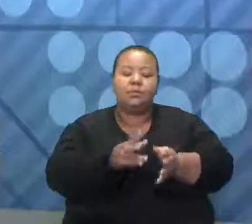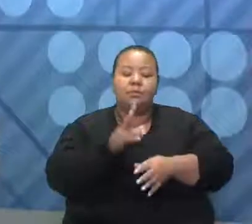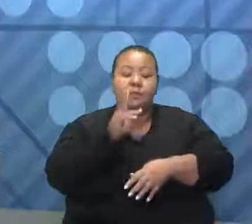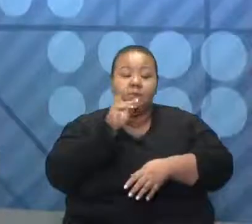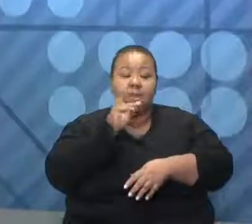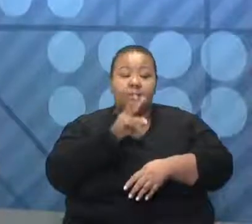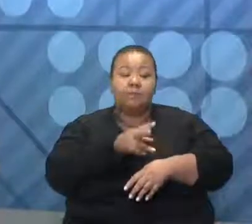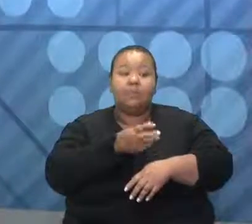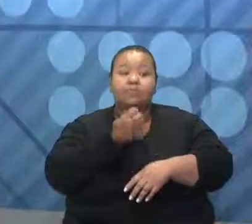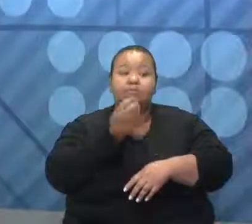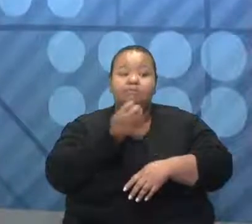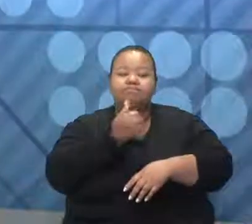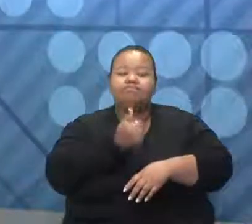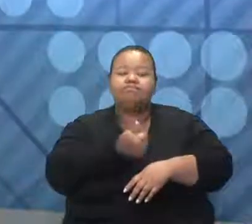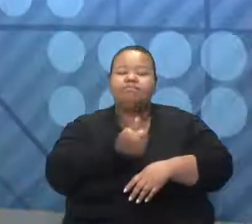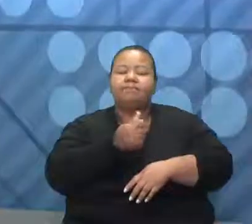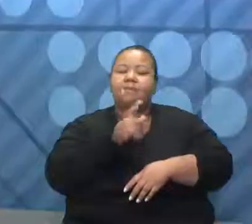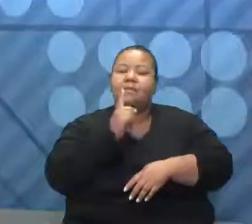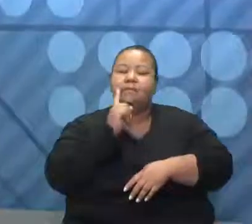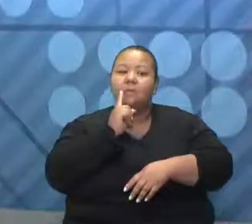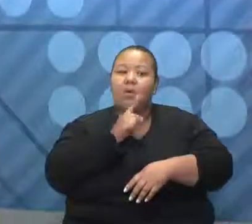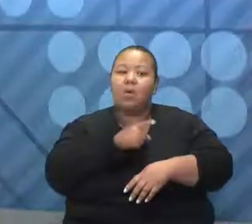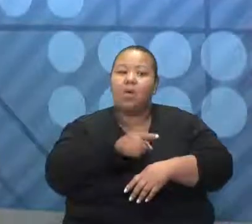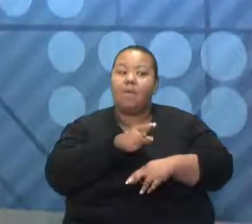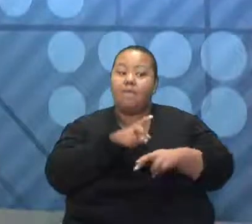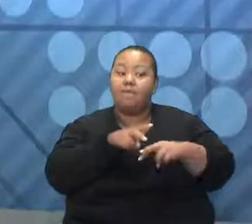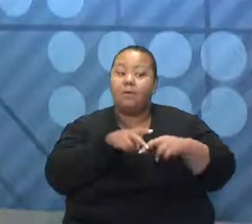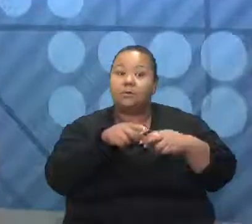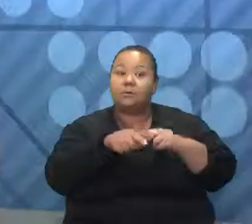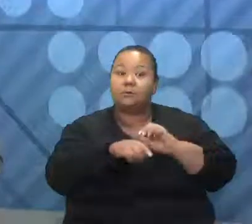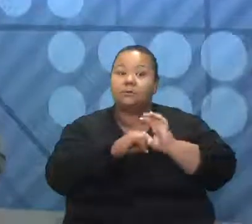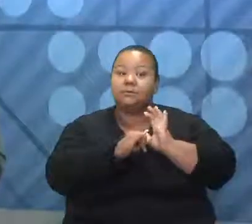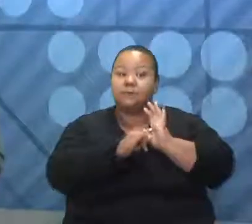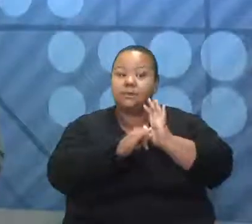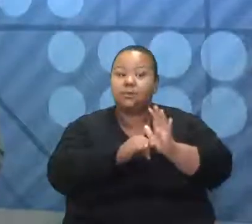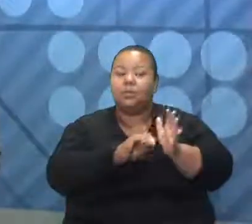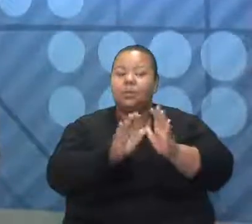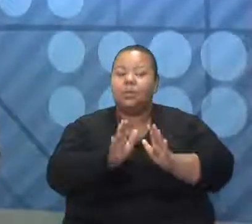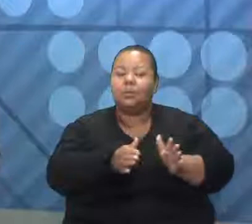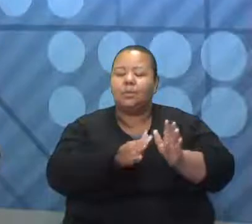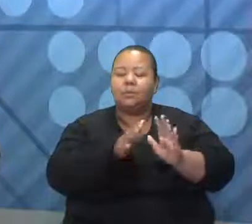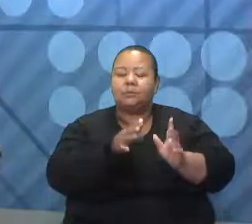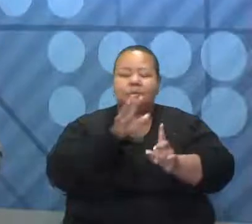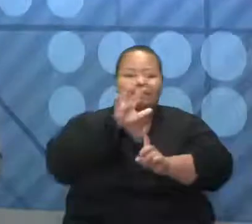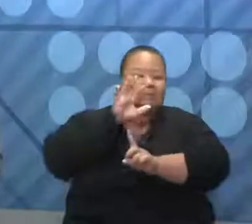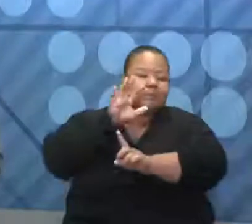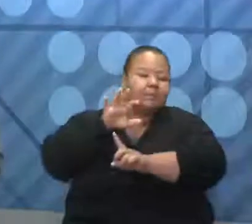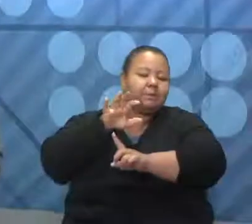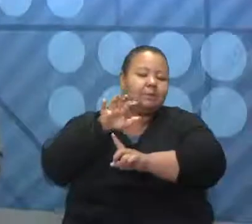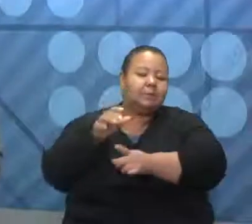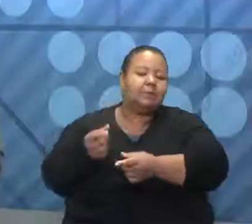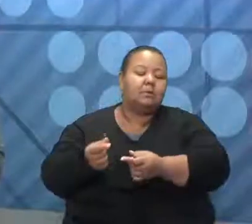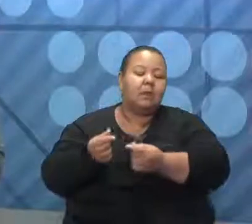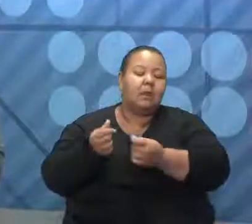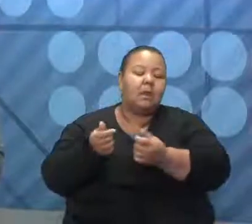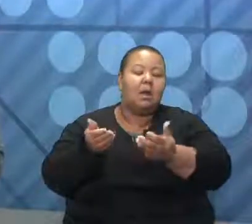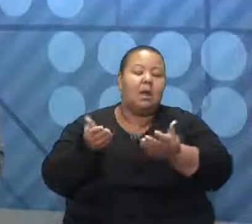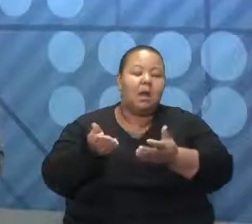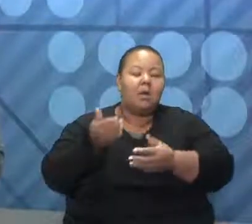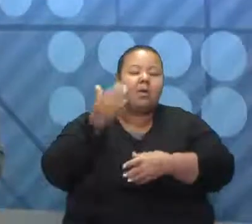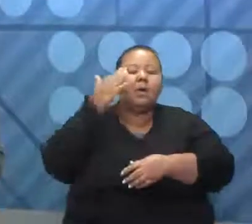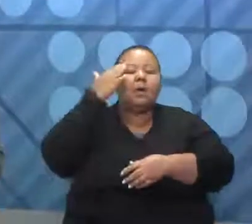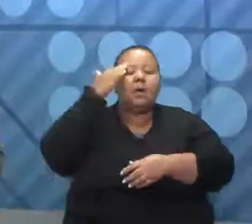desenvolveu bastante, ela falou assim, nossa, por isso que esses indicadores de produtividade estão impactando o meu financeiro. Agora eu entendi os